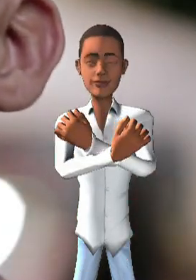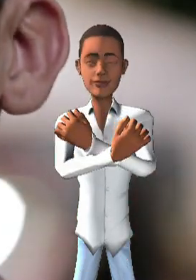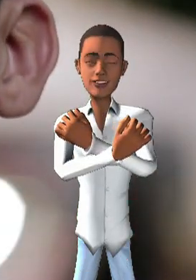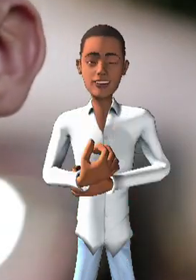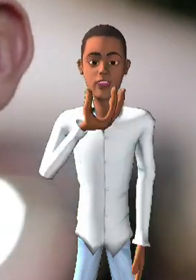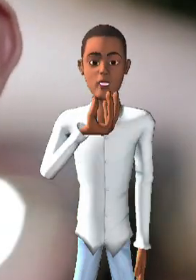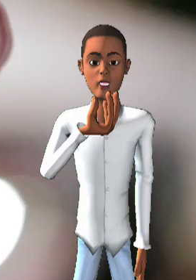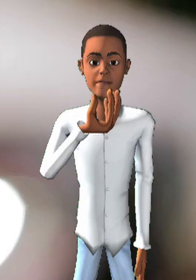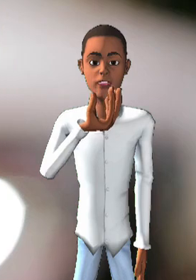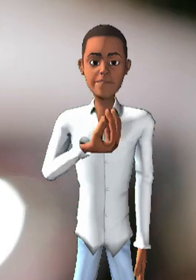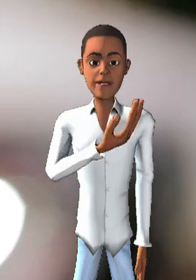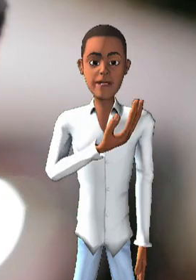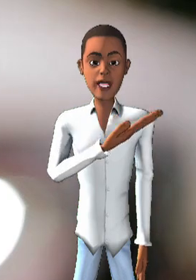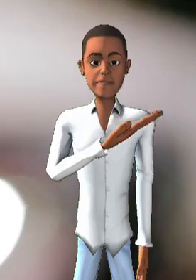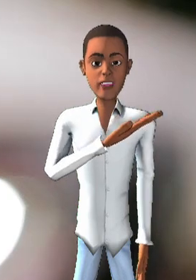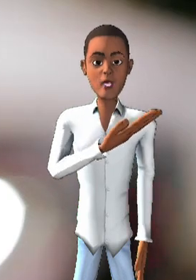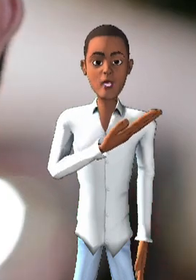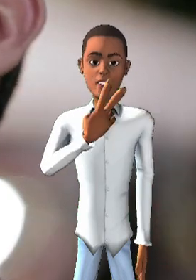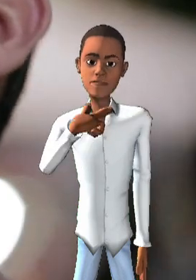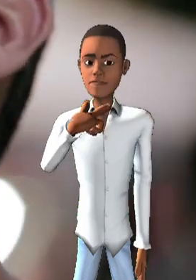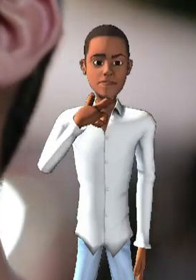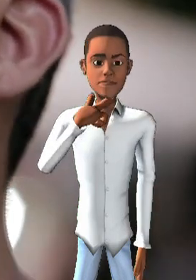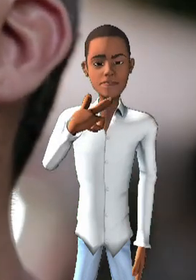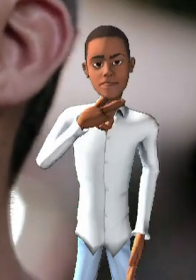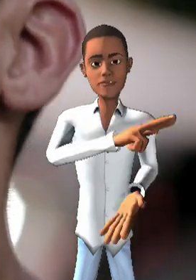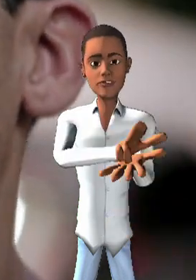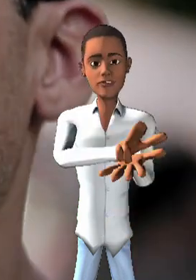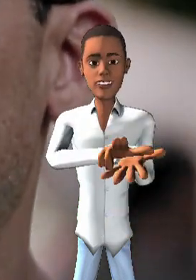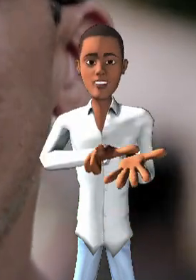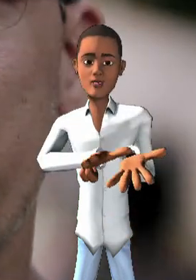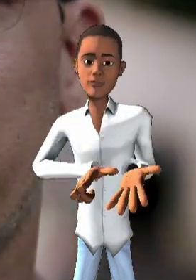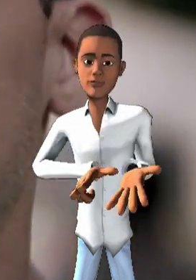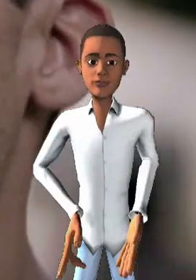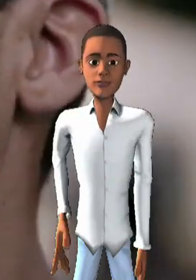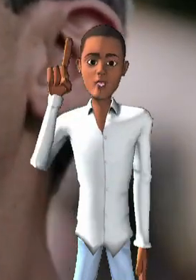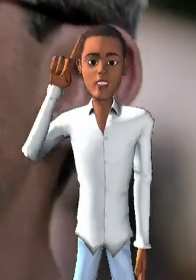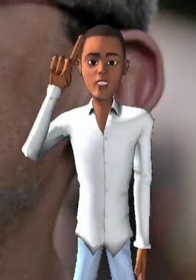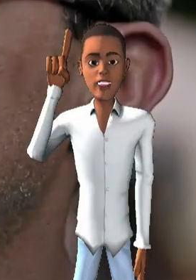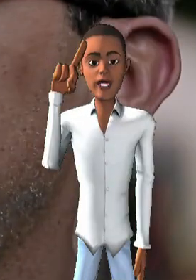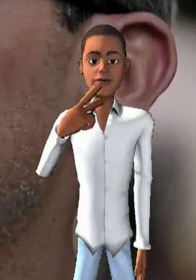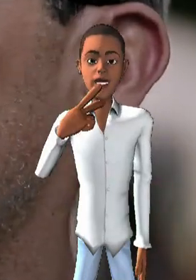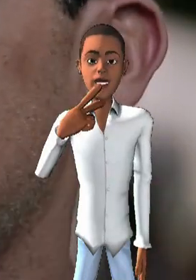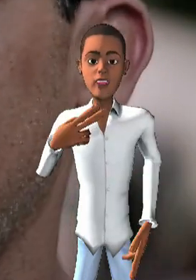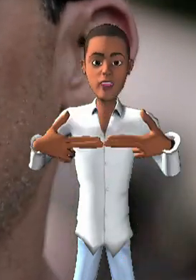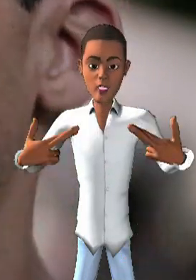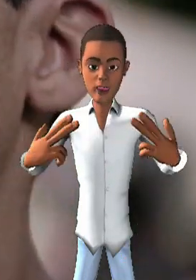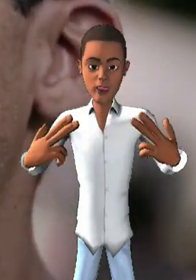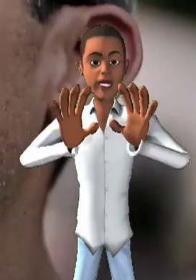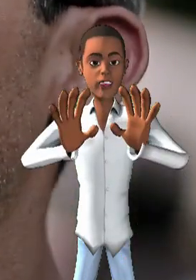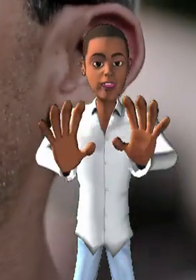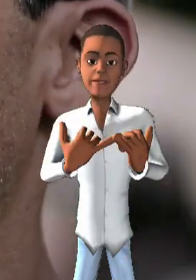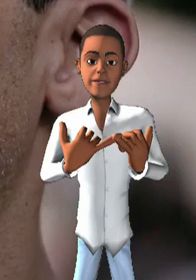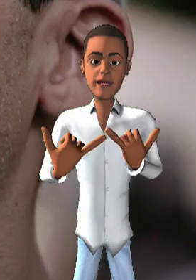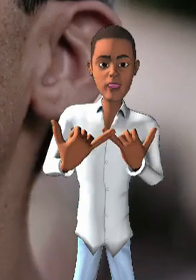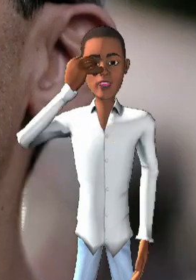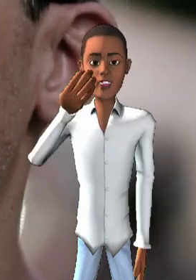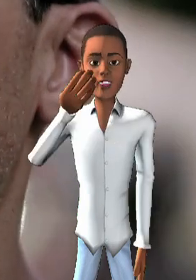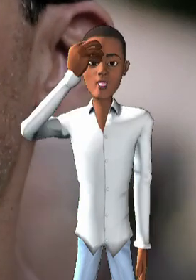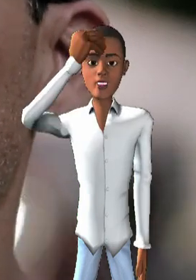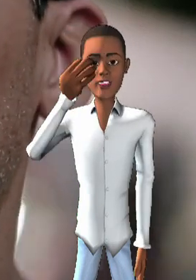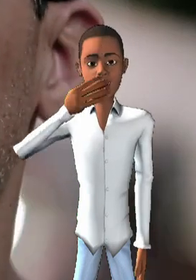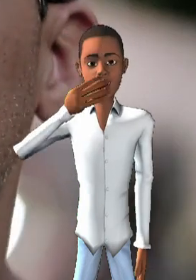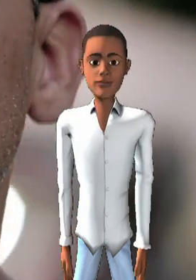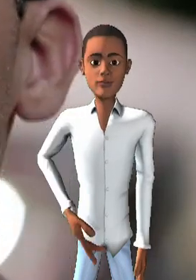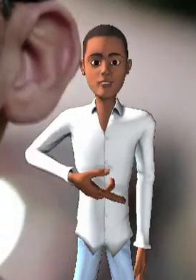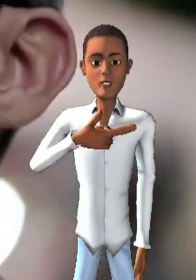não pode abraçar o seu coleguinha e por aí vai. Você vai falando tantas asneiras, tantas besteiras no dia